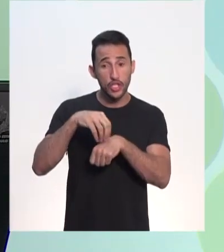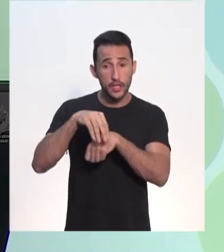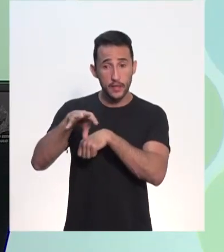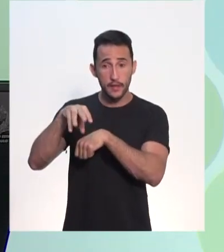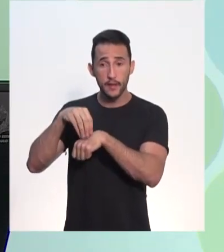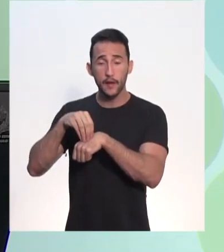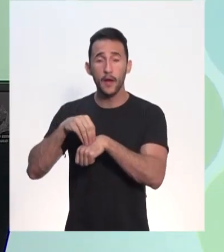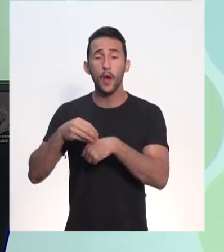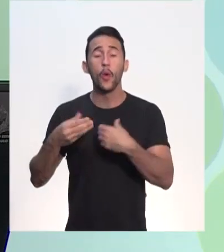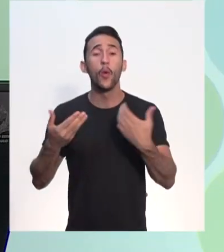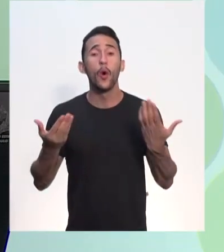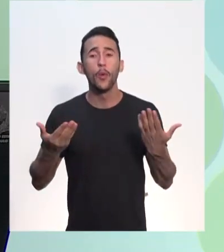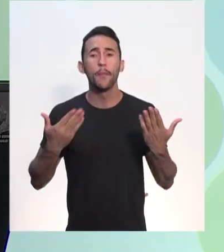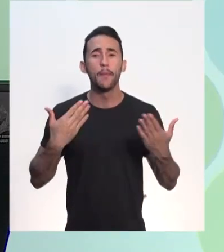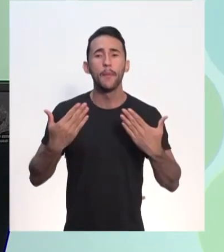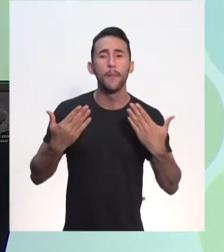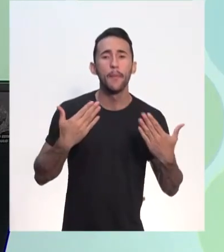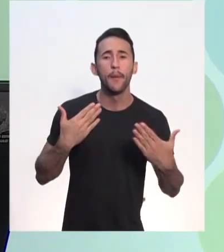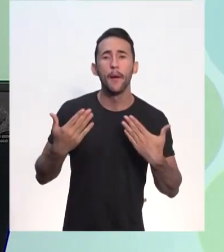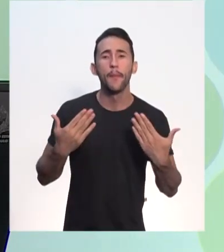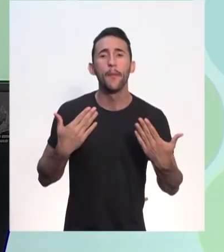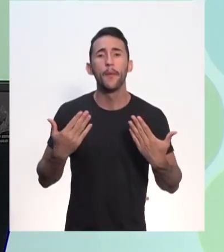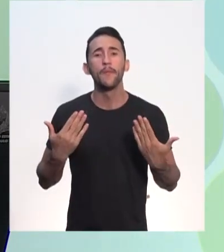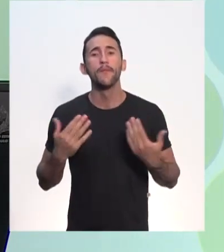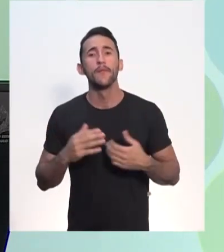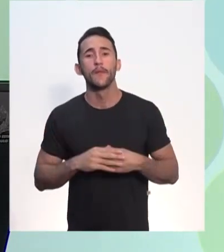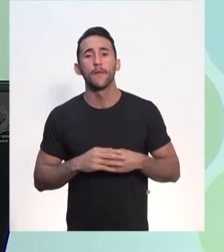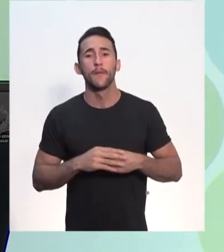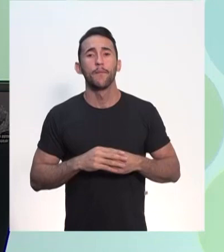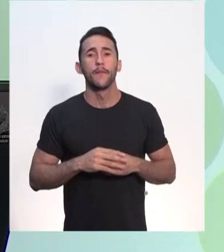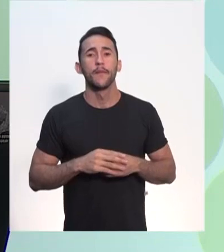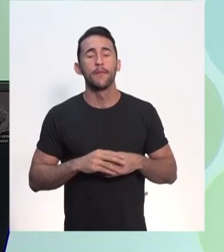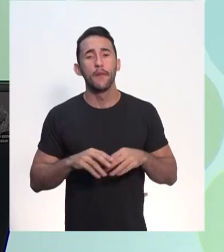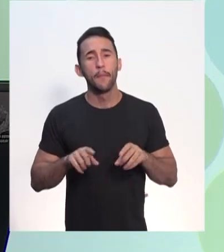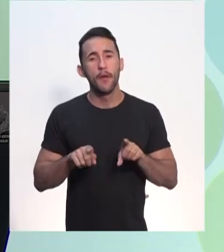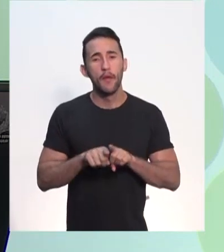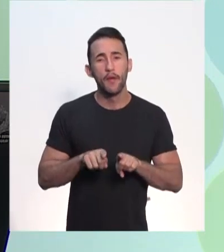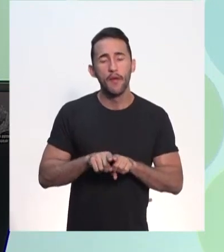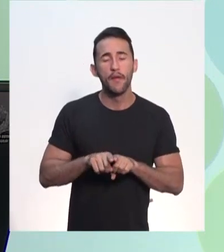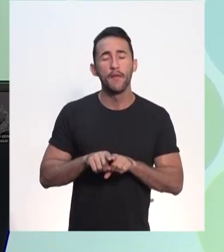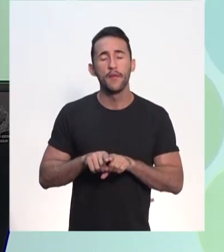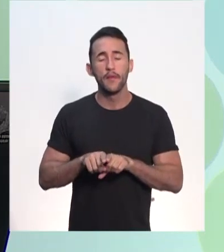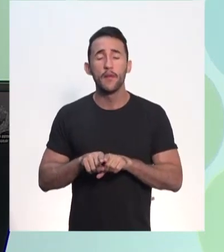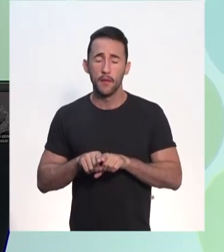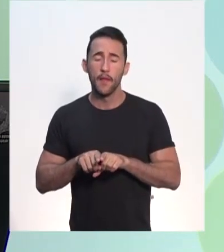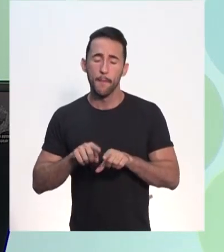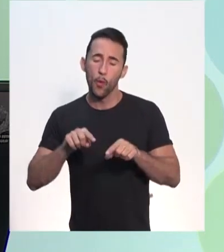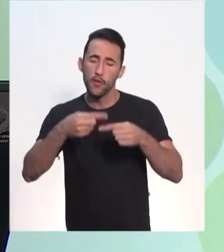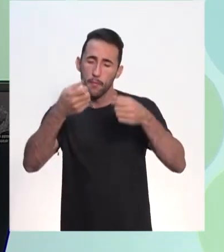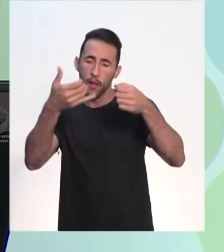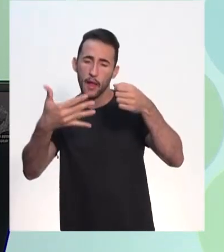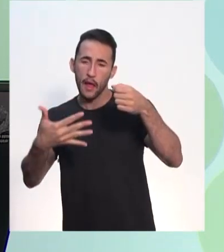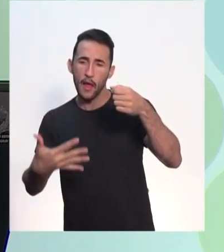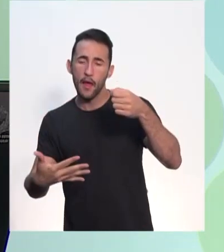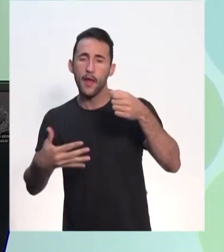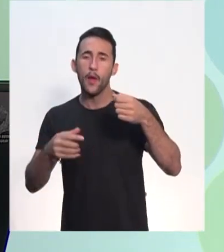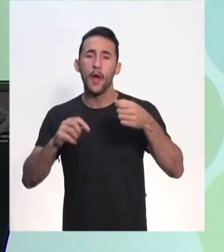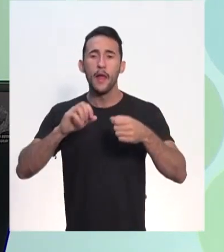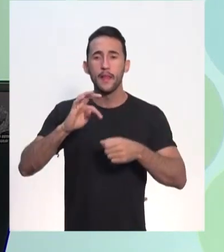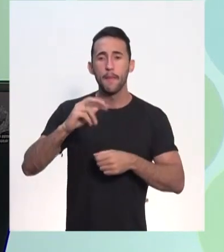aqui para o nosso bate-papo hoje, e nós vamos comentar um pouco também sobre as ATPCs que ocorrerão a partir da